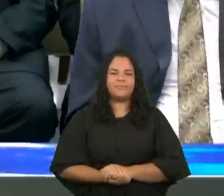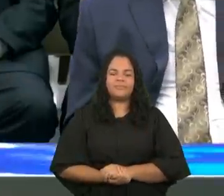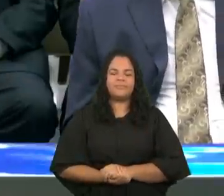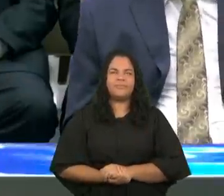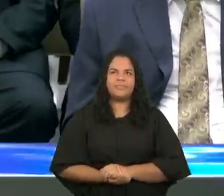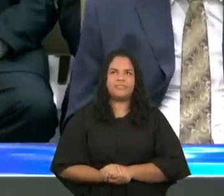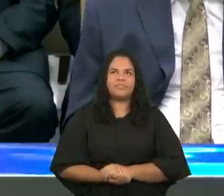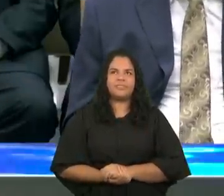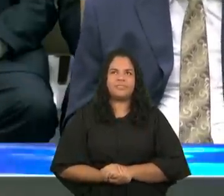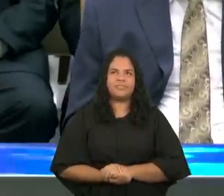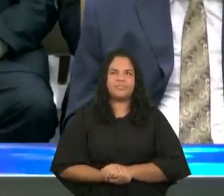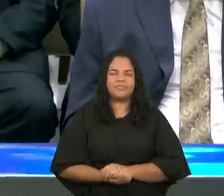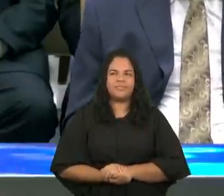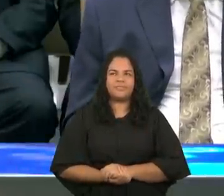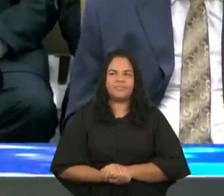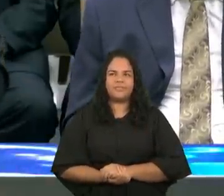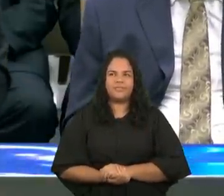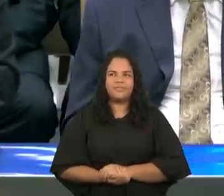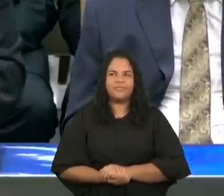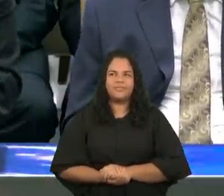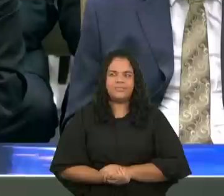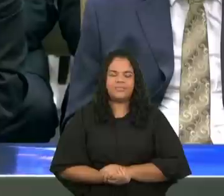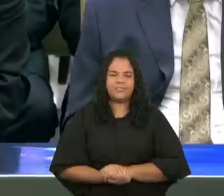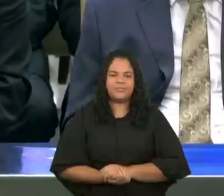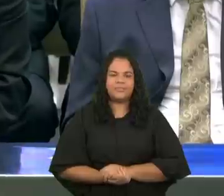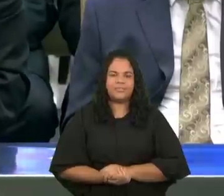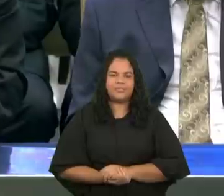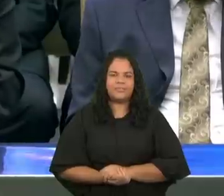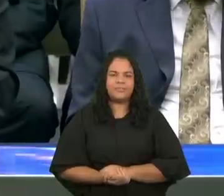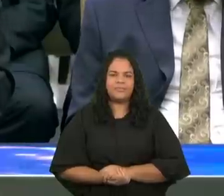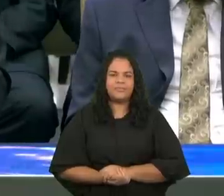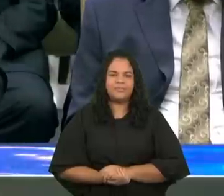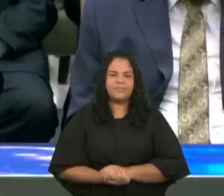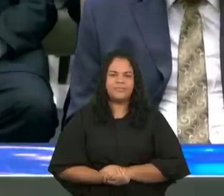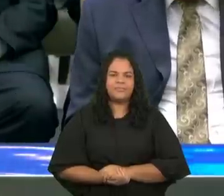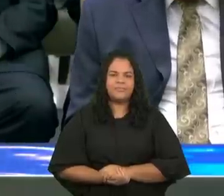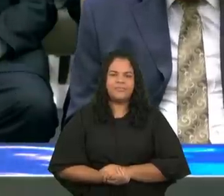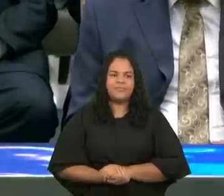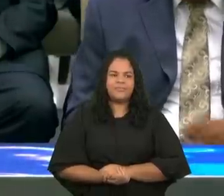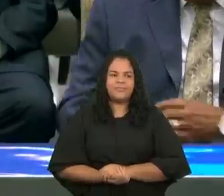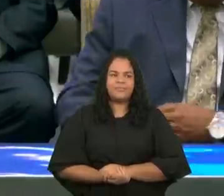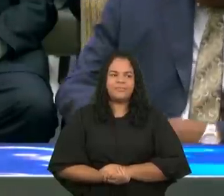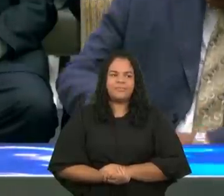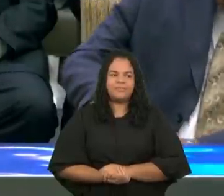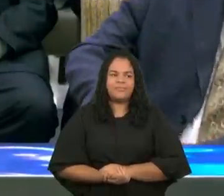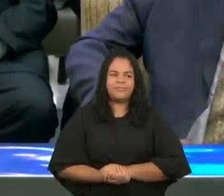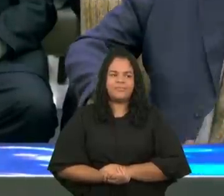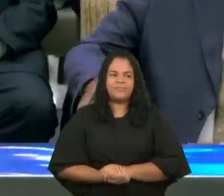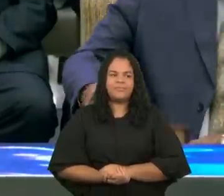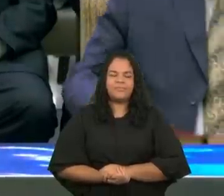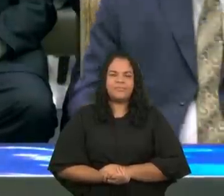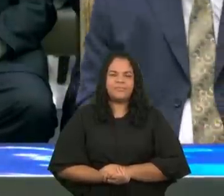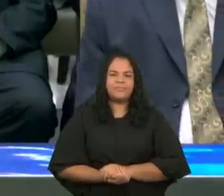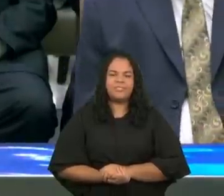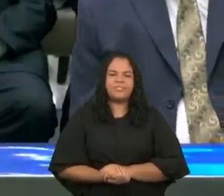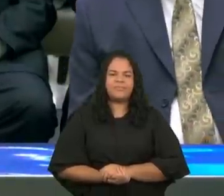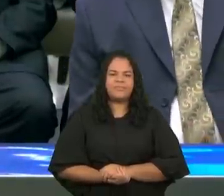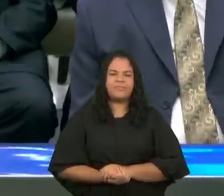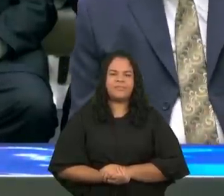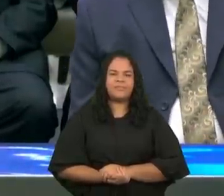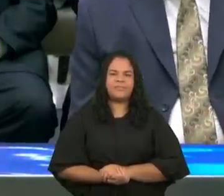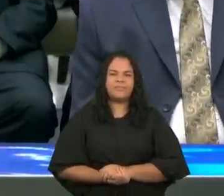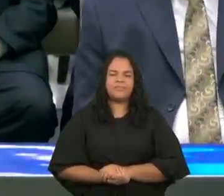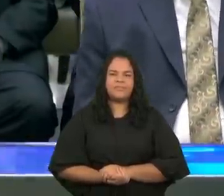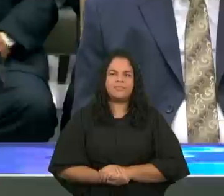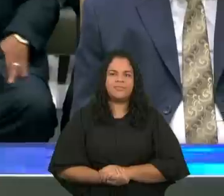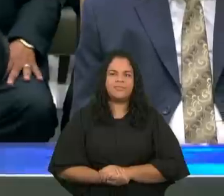a cada ano que a gente pode fazer a obra dEle. Eu vou dizer de novo, a gente fica mais